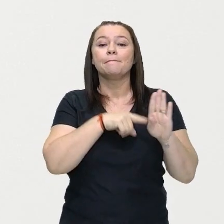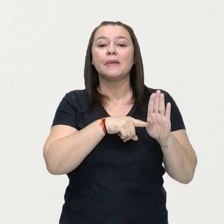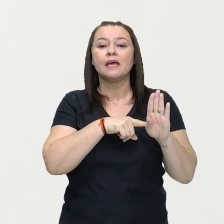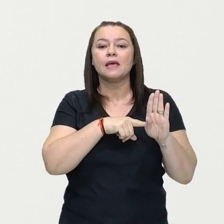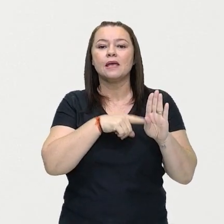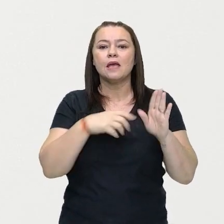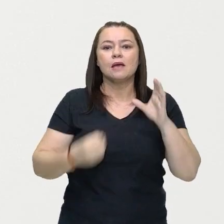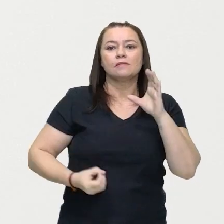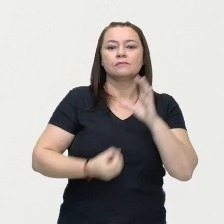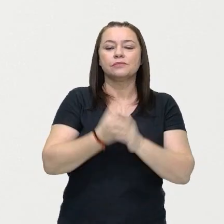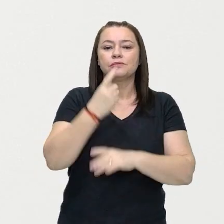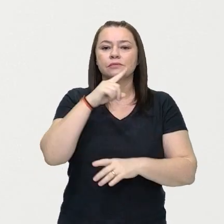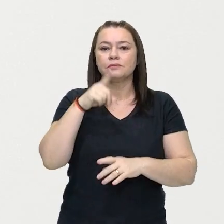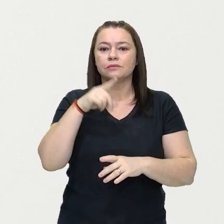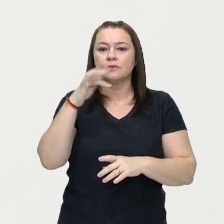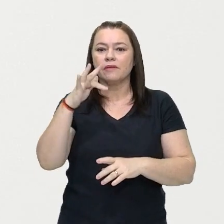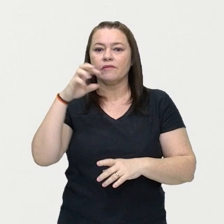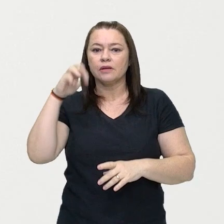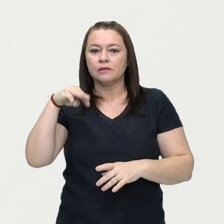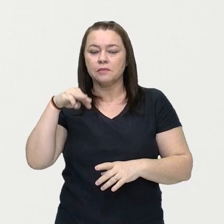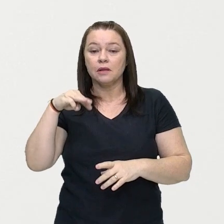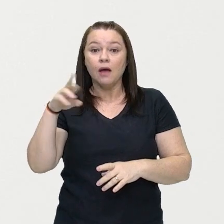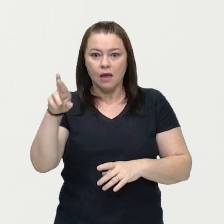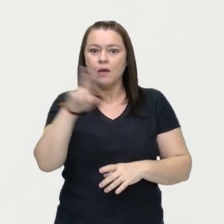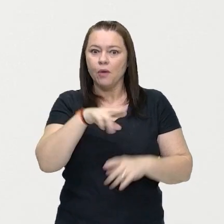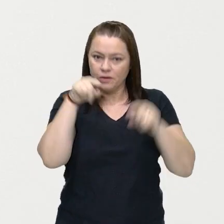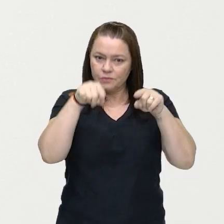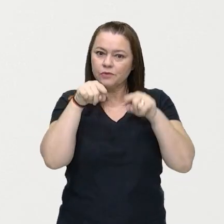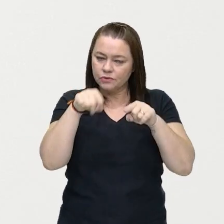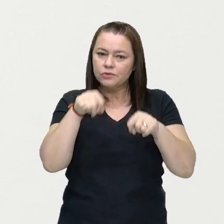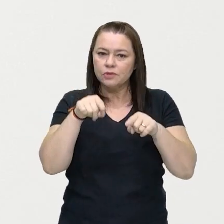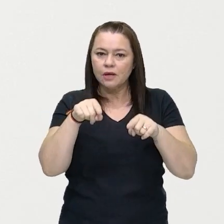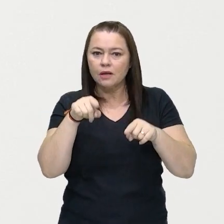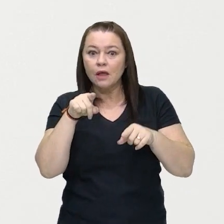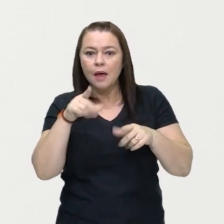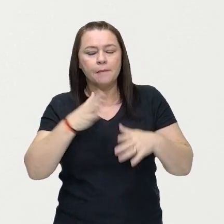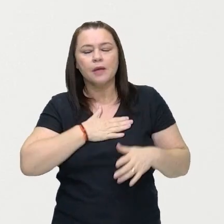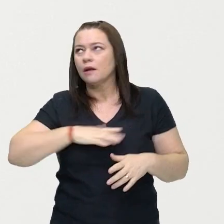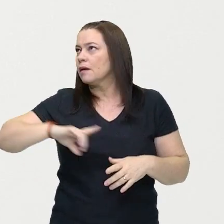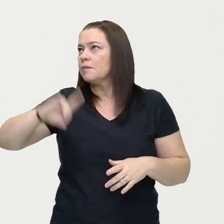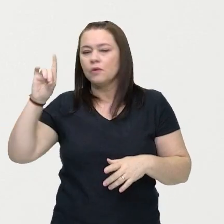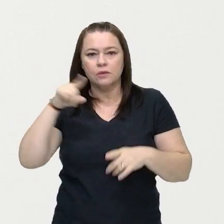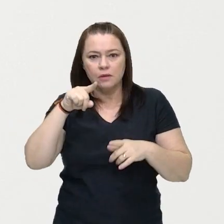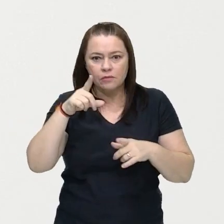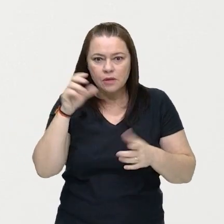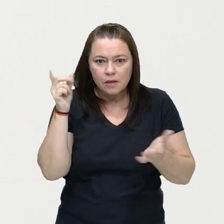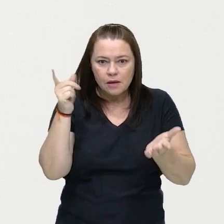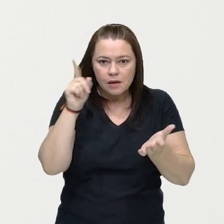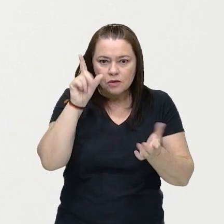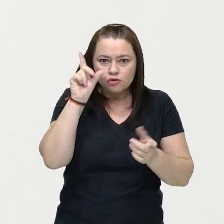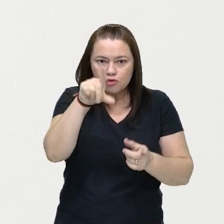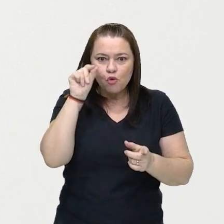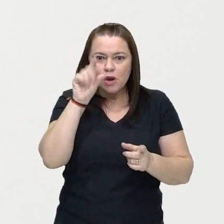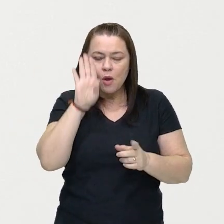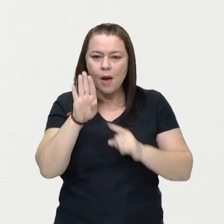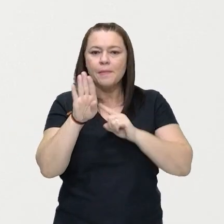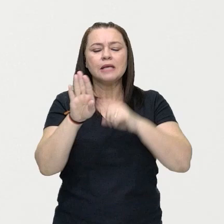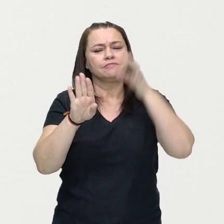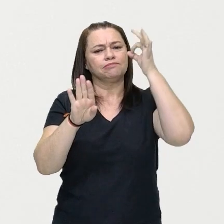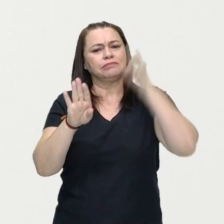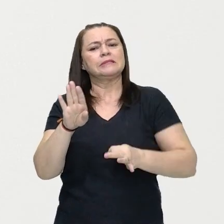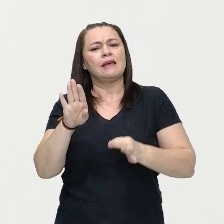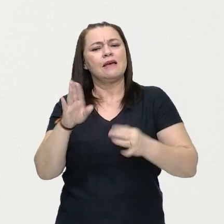Manaus? Professor, marquei essa daí, pelo amor de Deus. Se você marcou essa daí, você é aluno esperto, você é aluno leão, porque